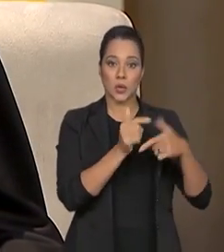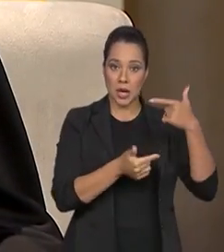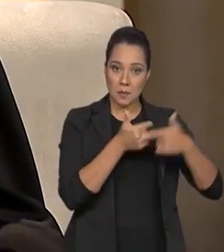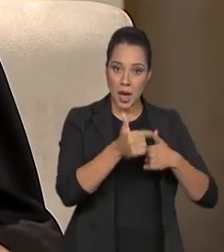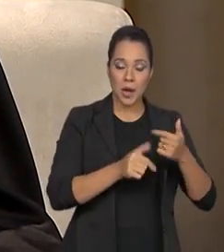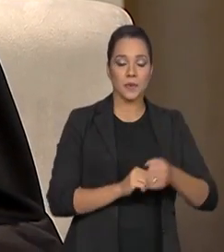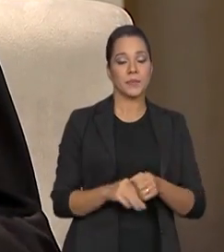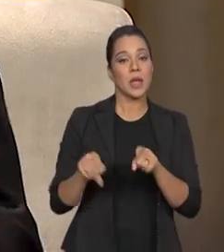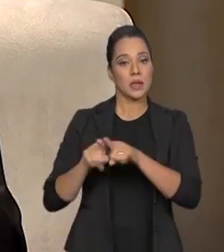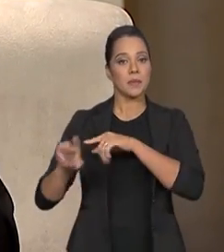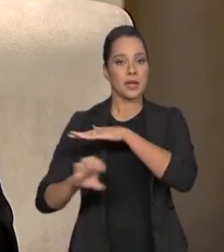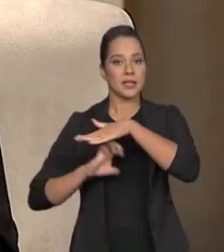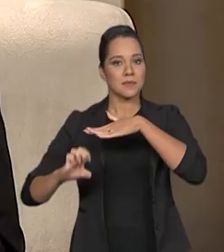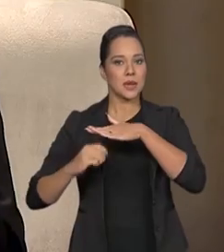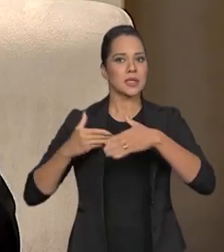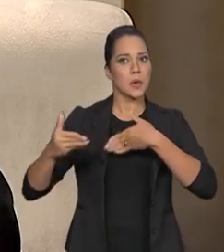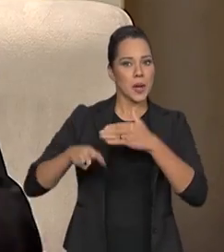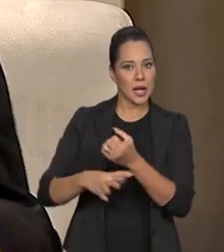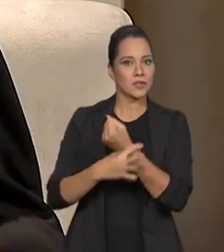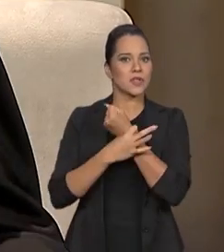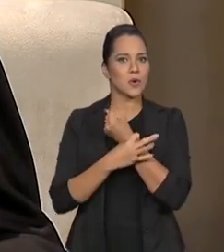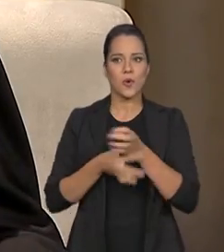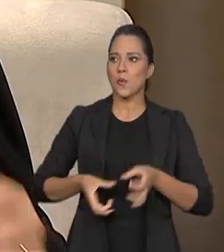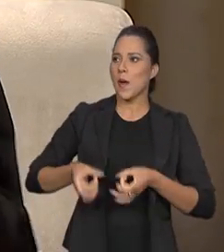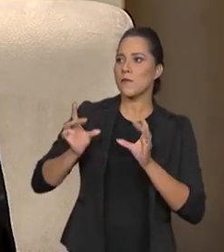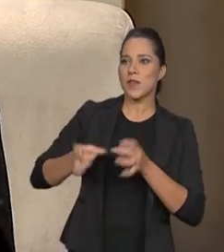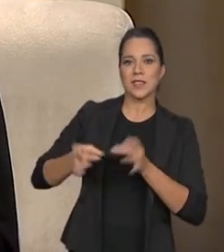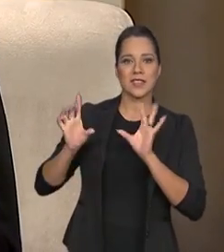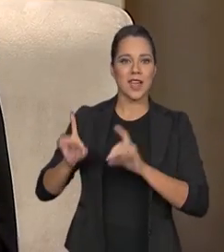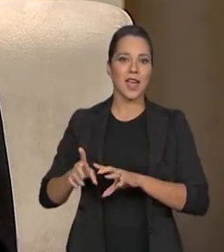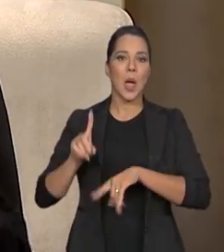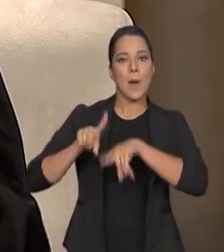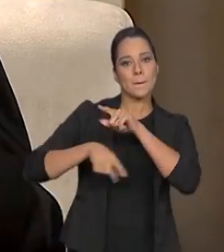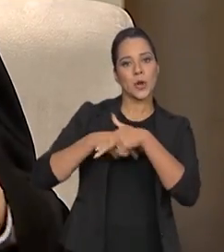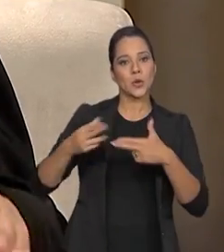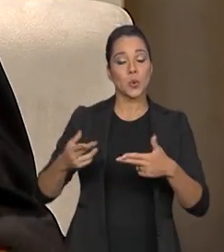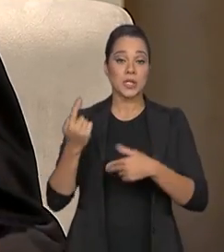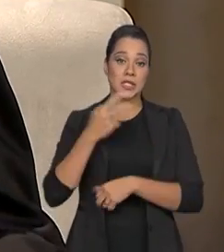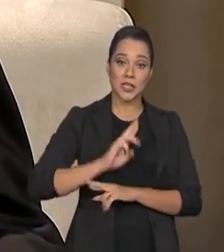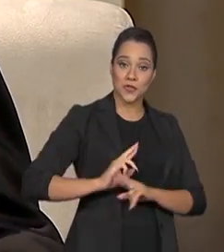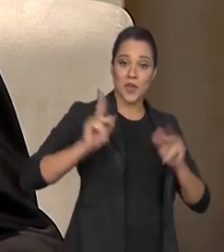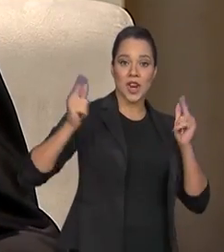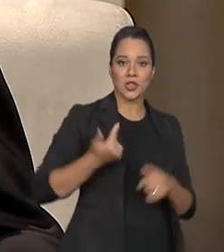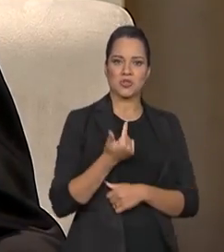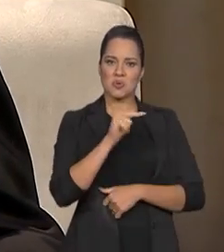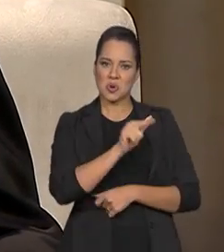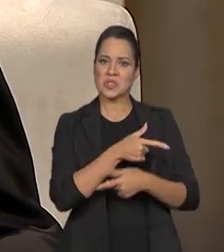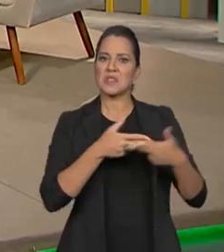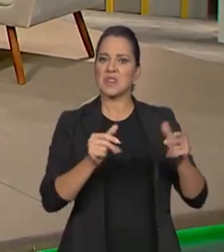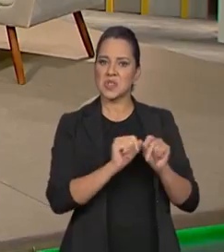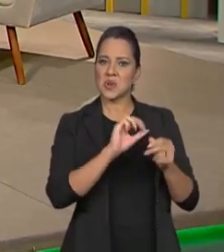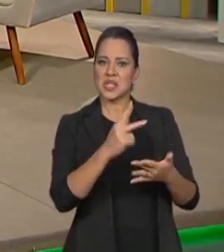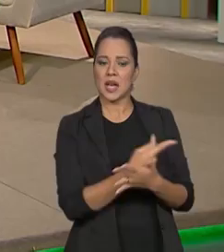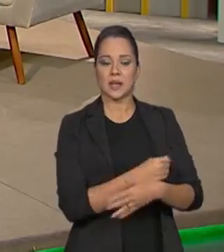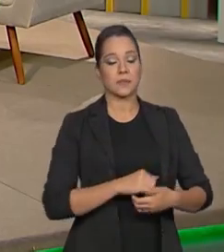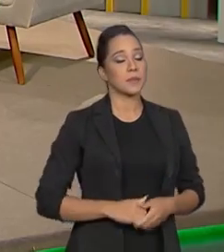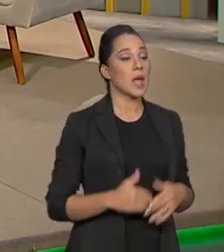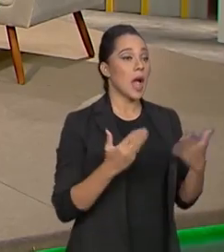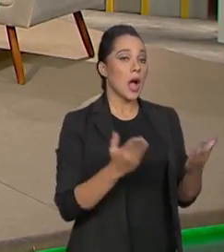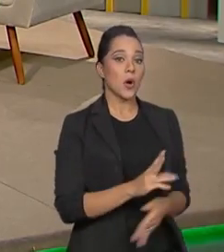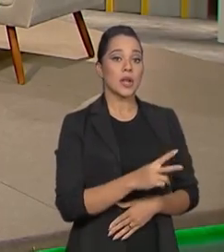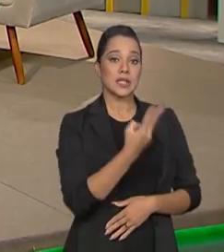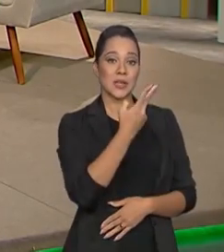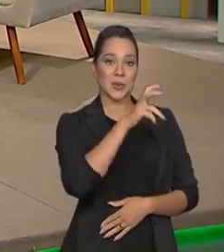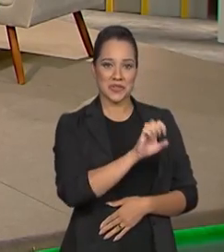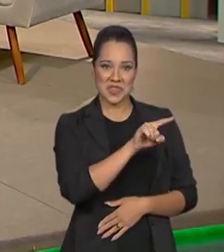Como as empresas têm um mercado seguro para botar seus produtos e se diferenciar daqueles que fazem as coisas erradas agora é